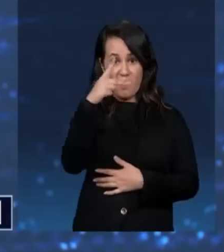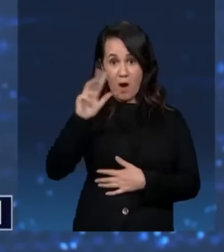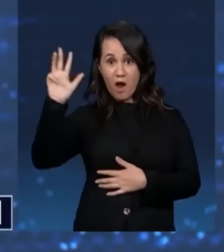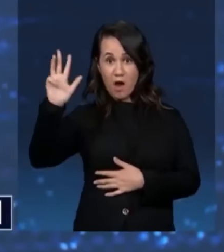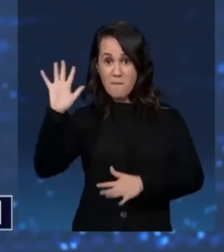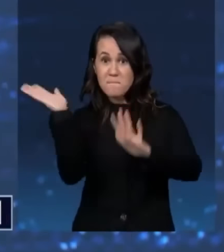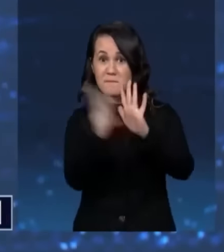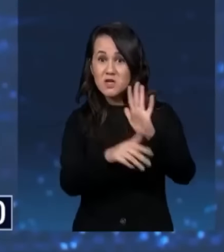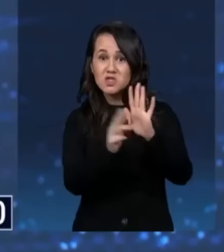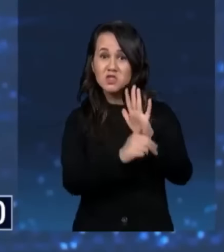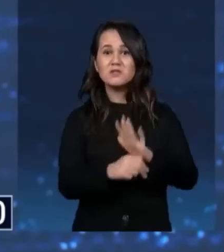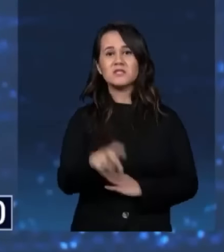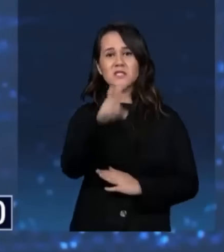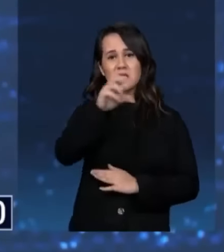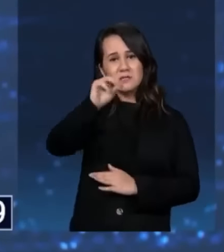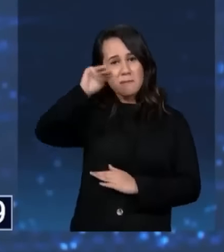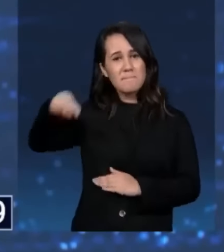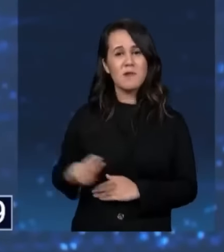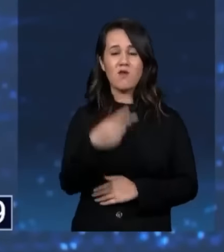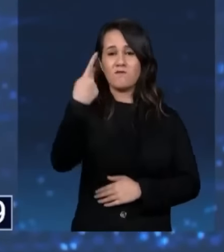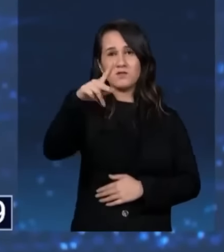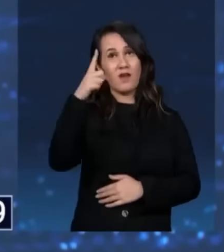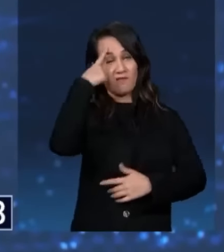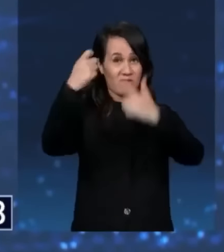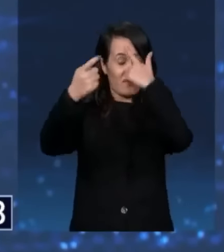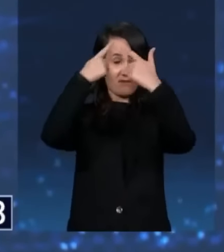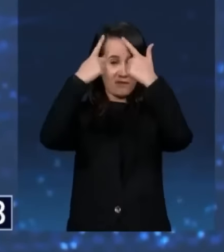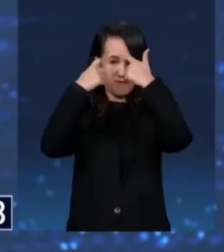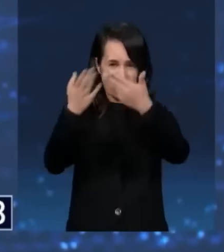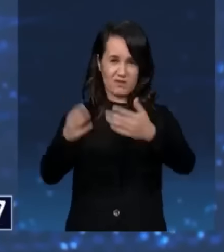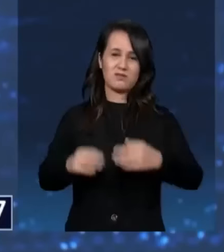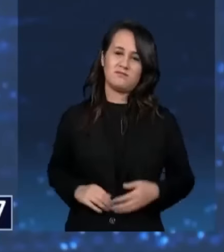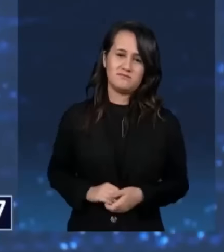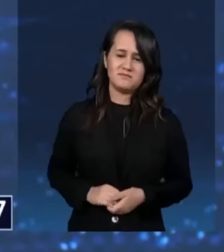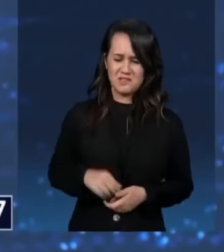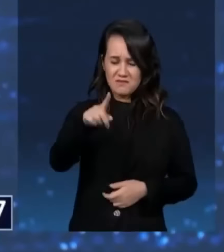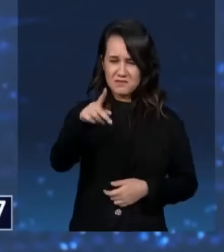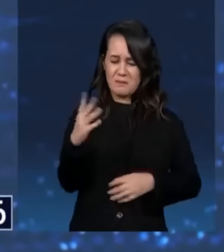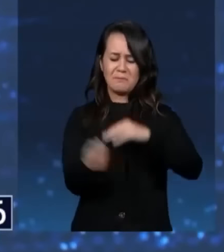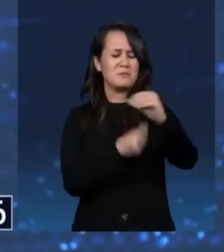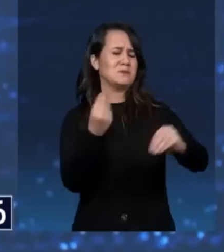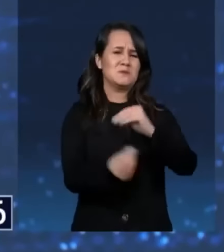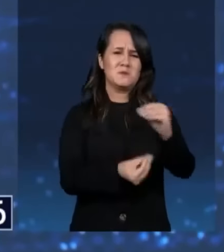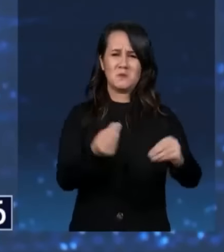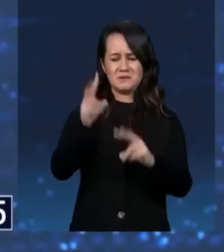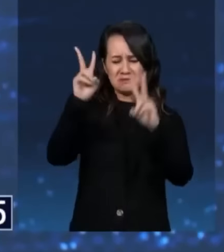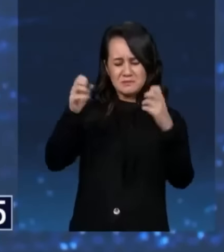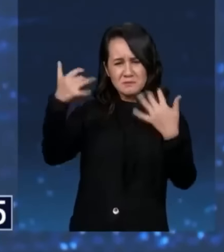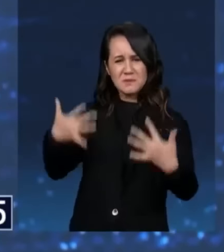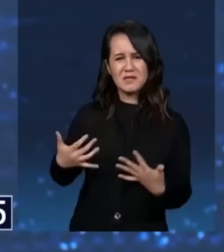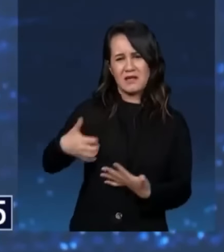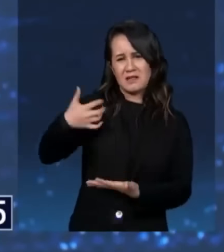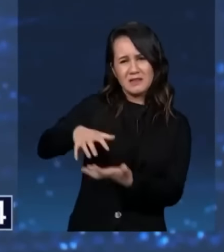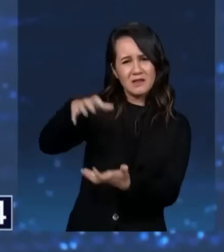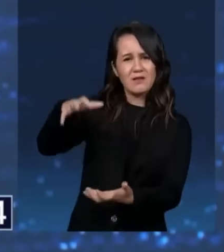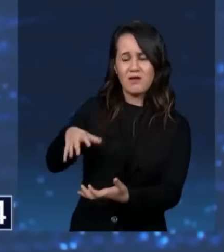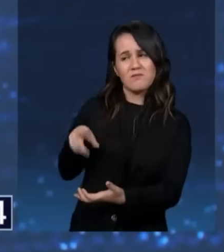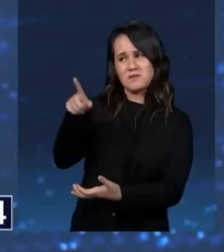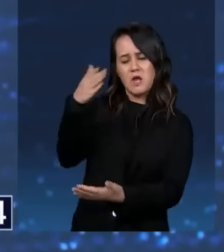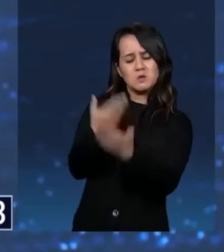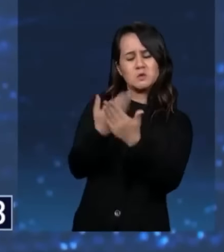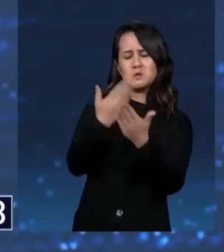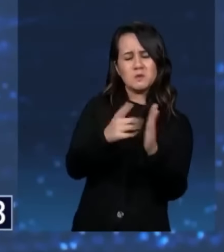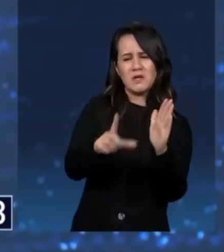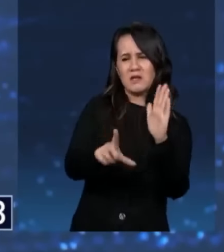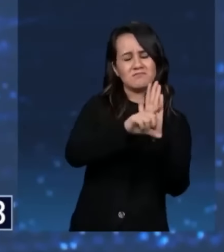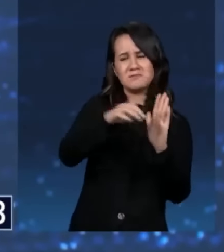travou os r00 milhões de reais dessa bobeira que você tá inventando aí é o seguinte você Tá misturando coisa de idoso porque você é incapaz de estudar além